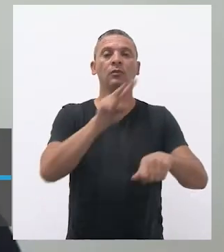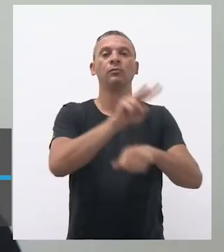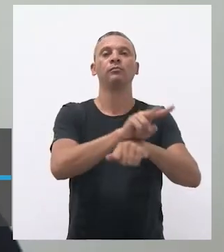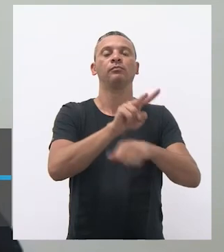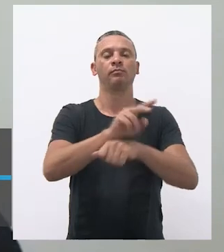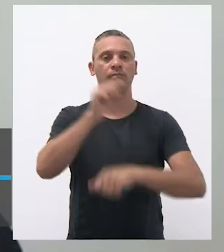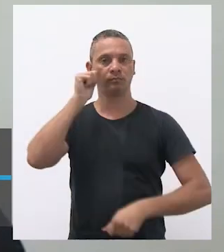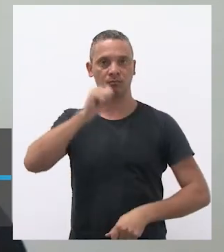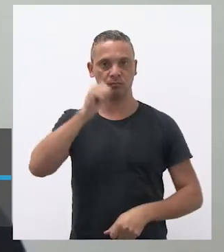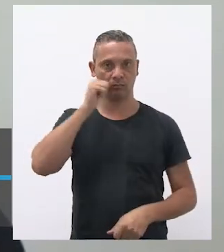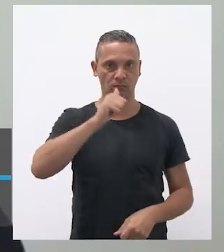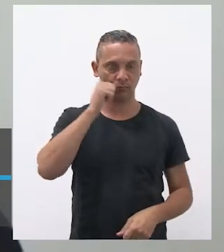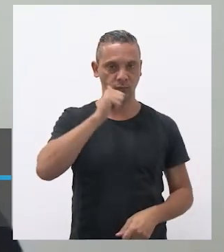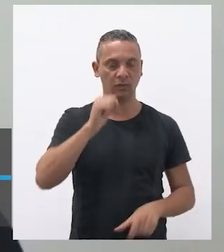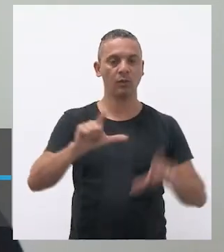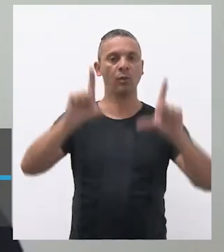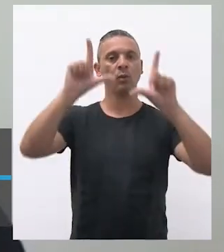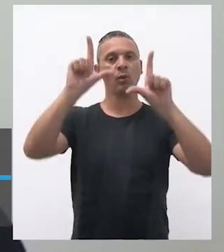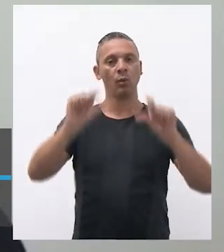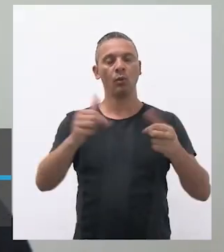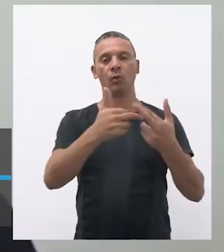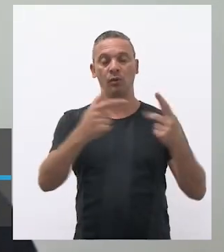estar sujeitas, né?